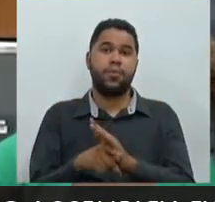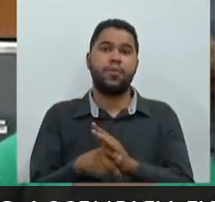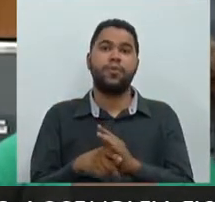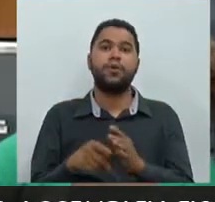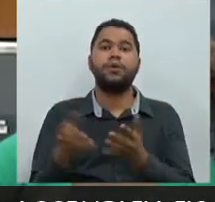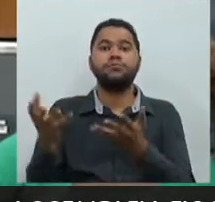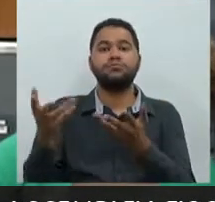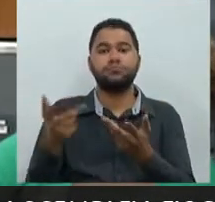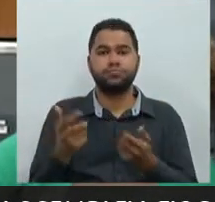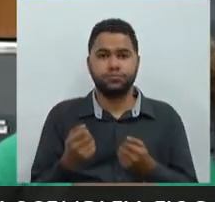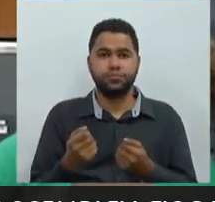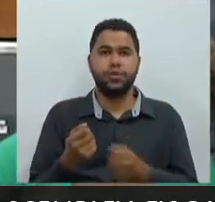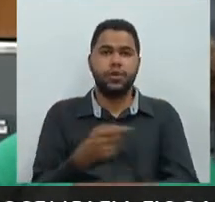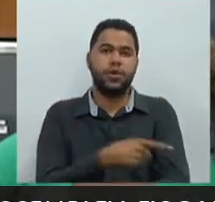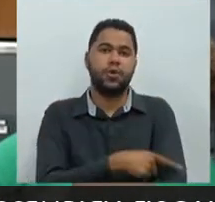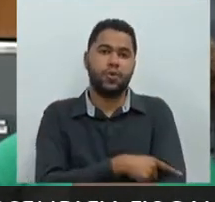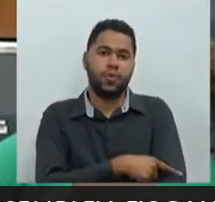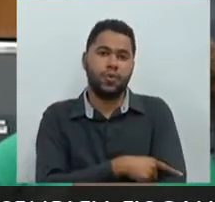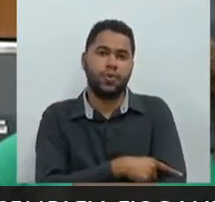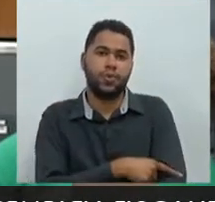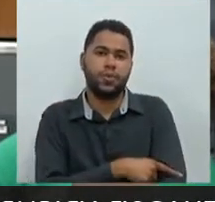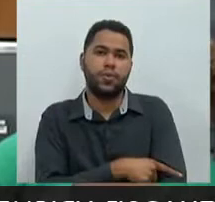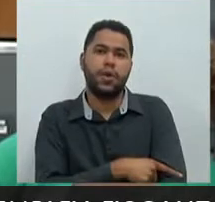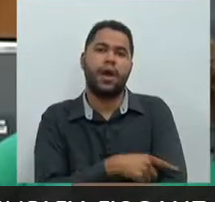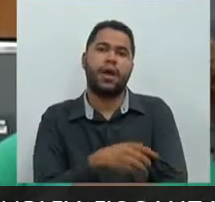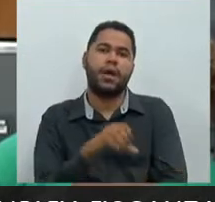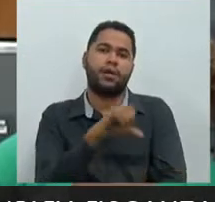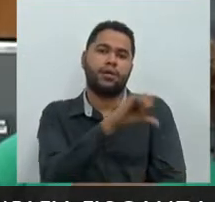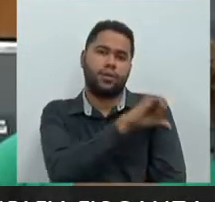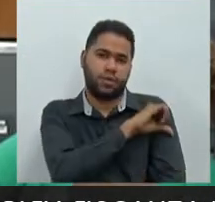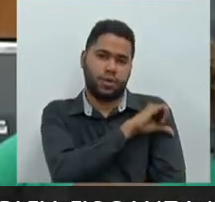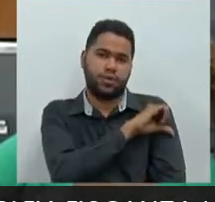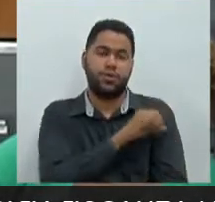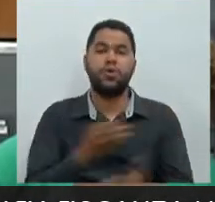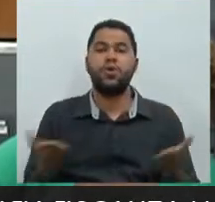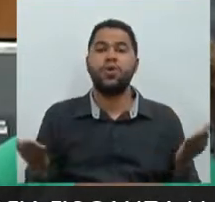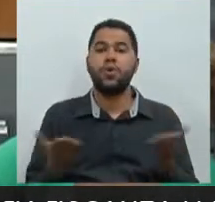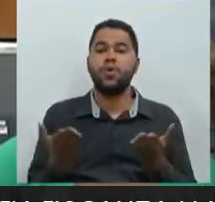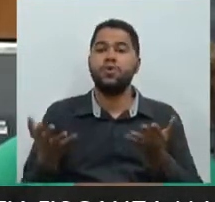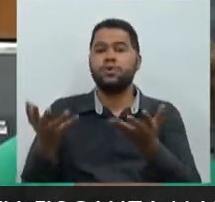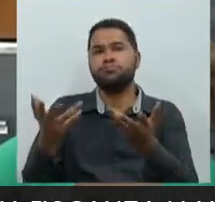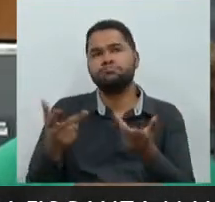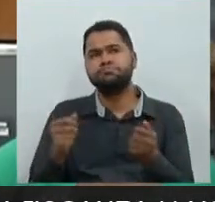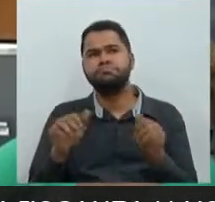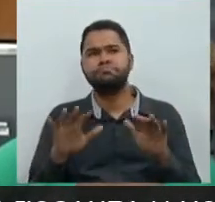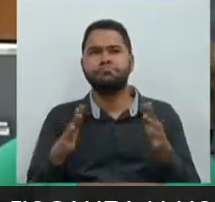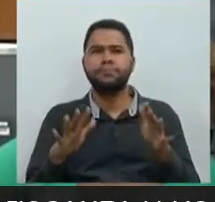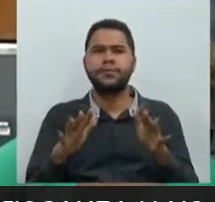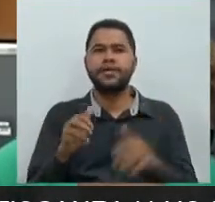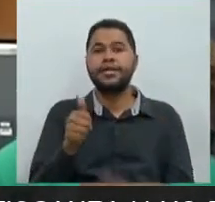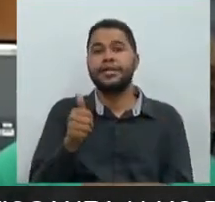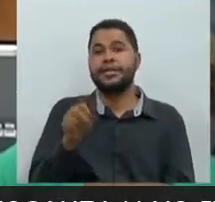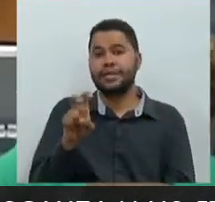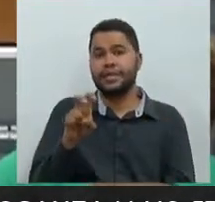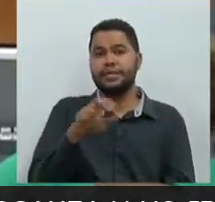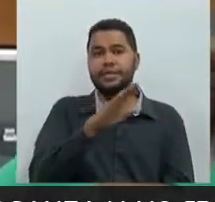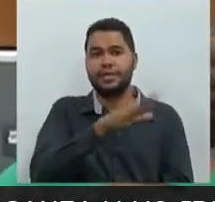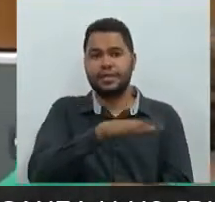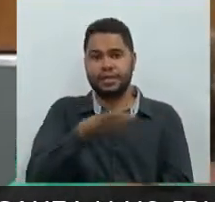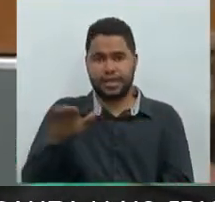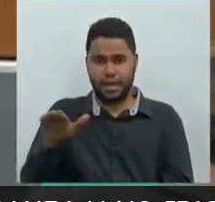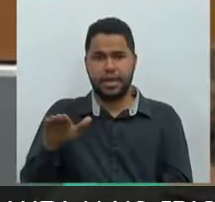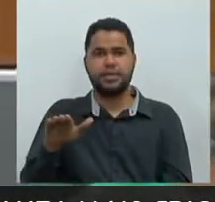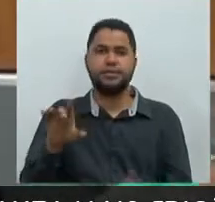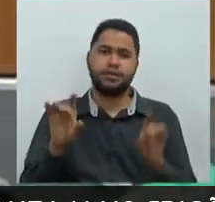atendemos crianças do primeiro aninho ao nono ano. Hoje nós estamos atendendo, em média, de 15 crianças especiais.